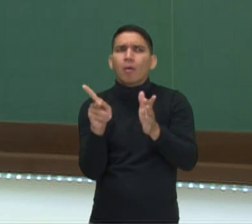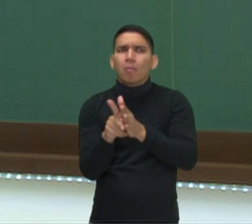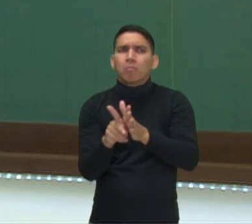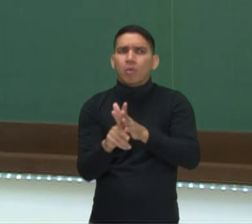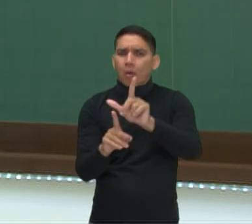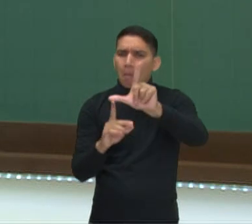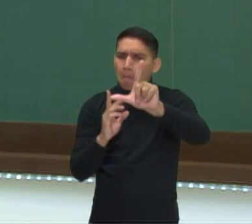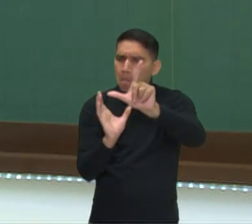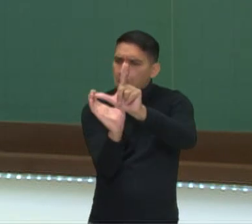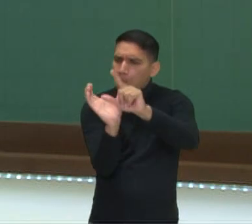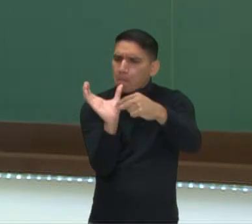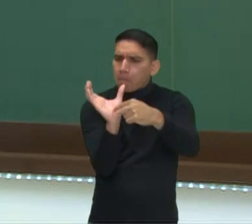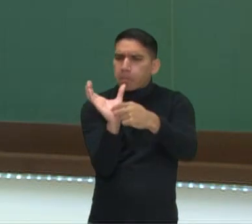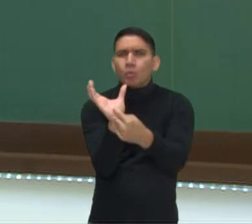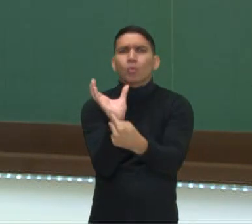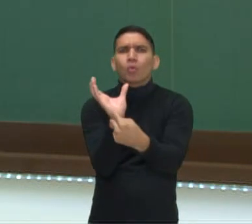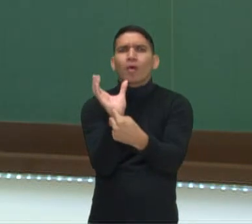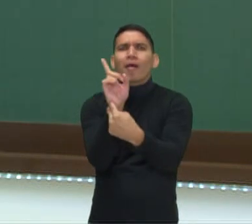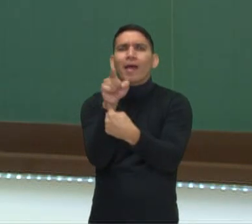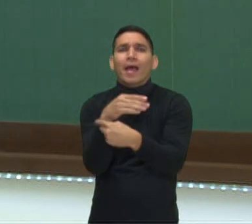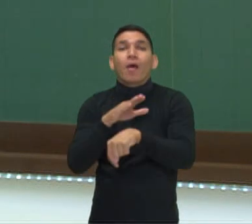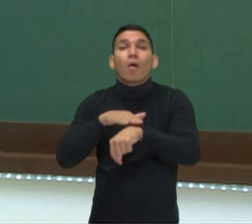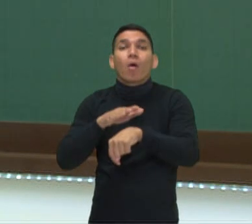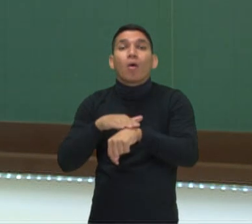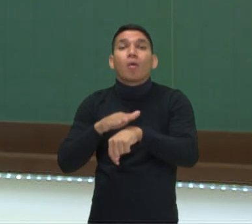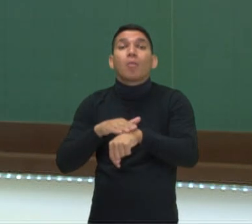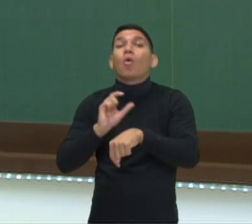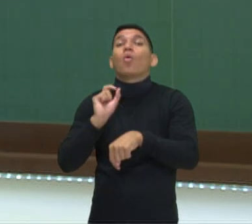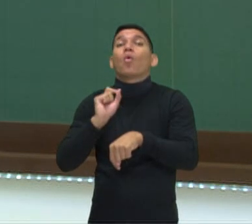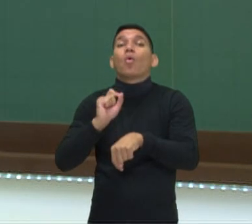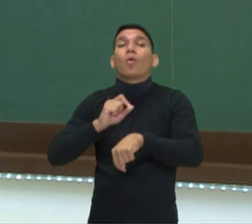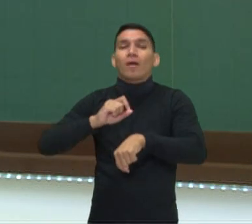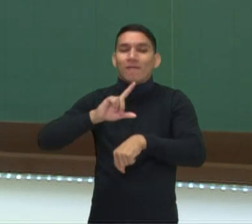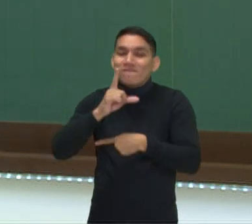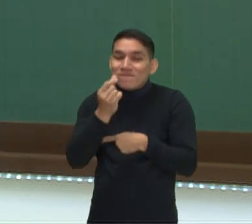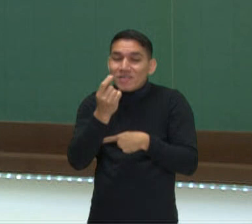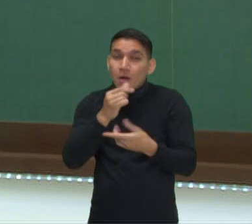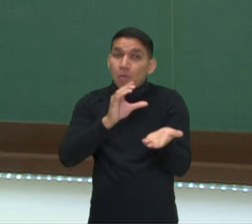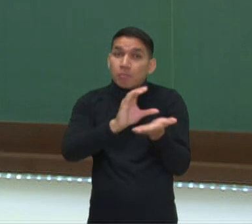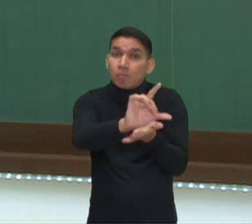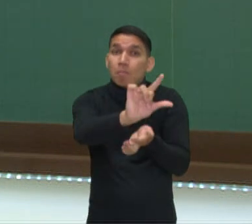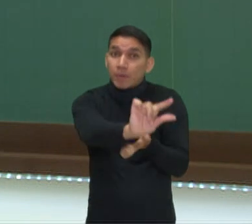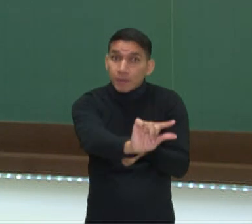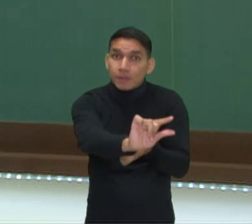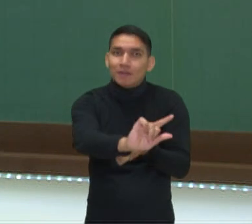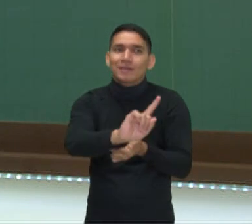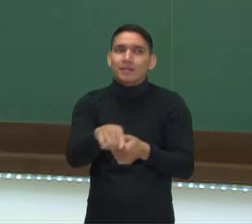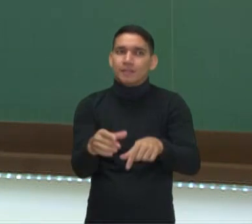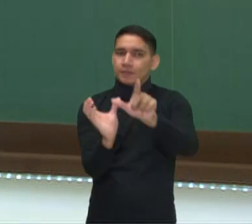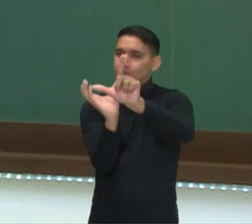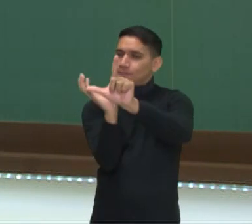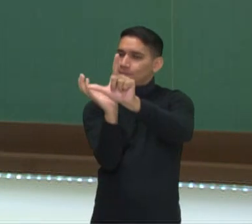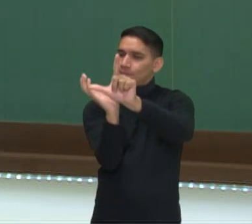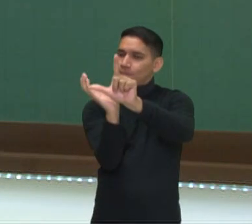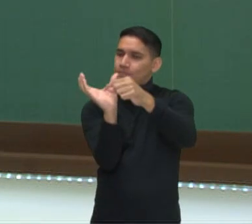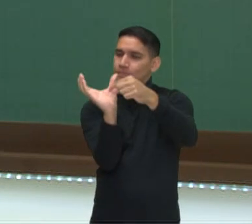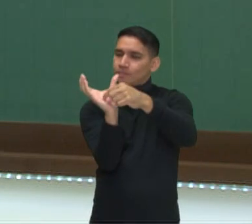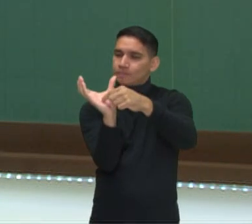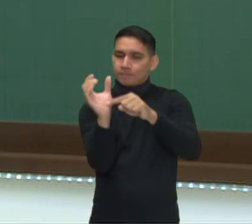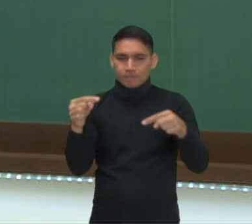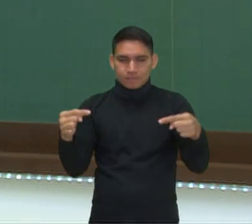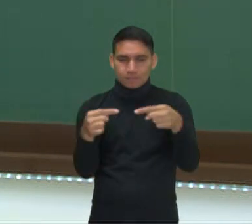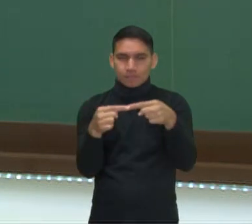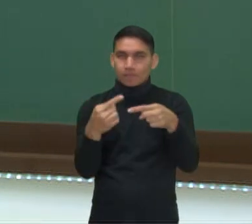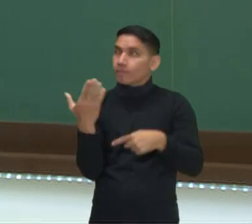é o momento onde ela atinge o valor mínimo. X vértice é o momento em que ela atinge